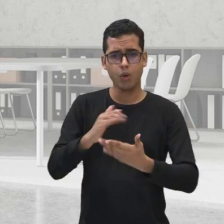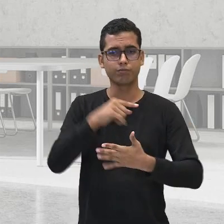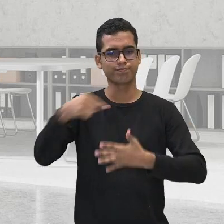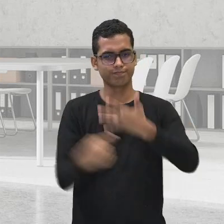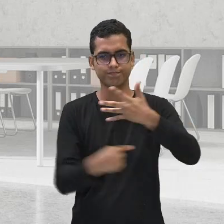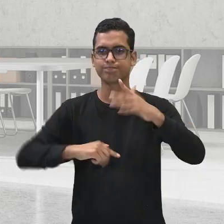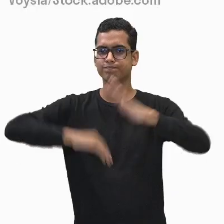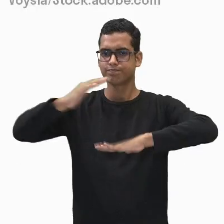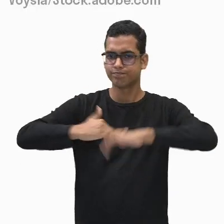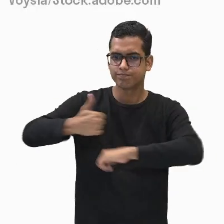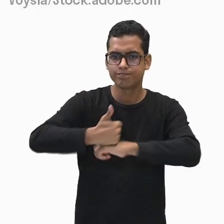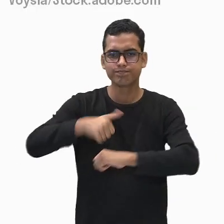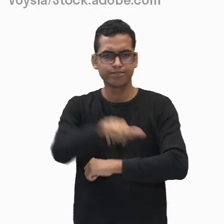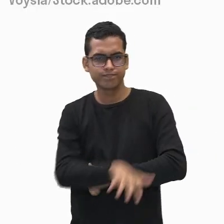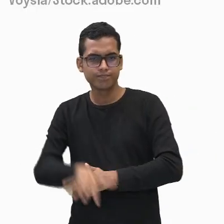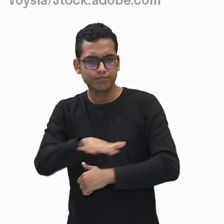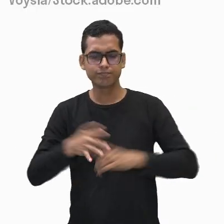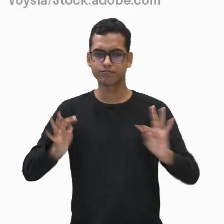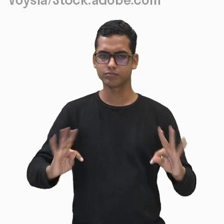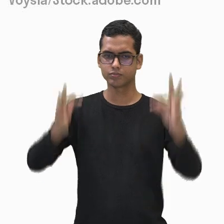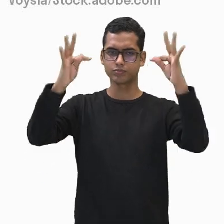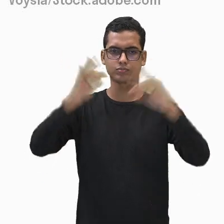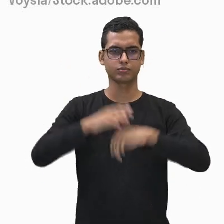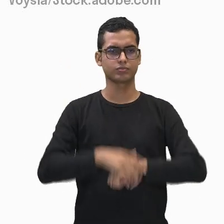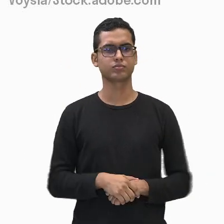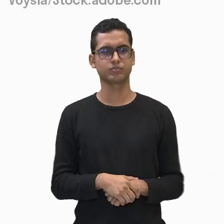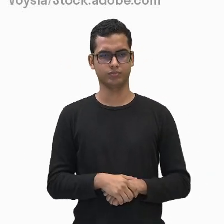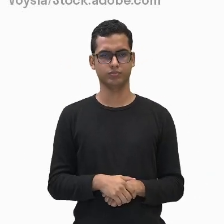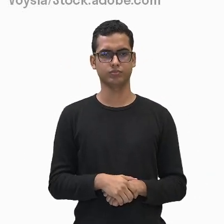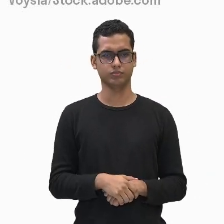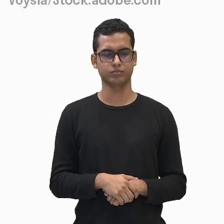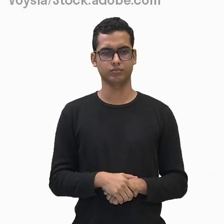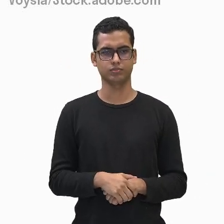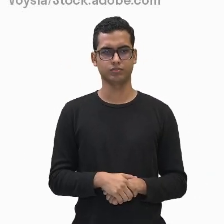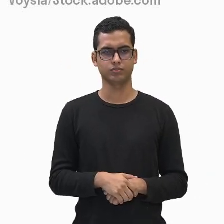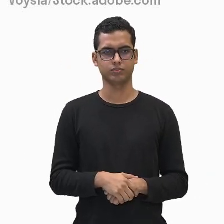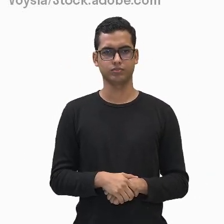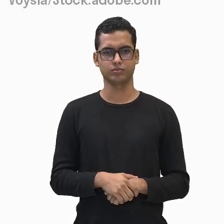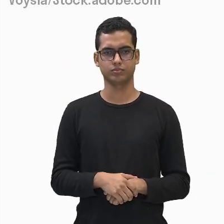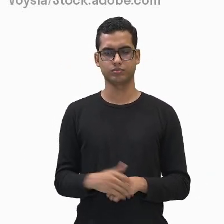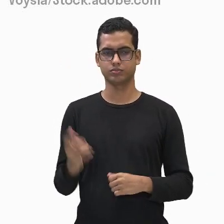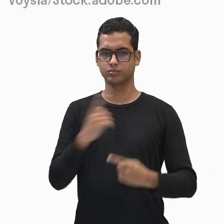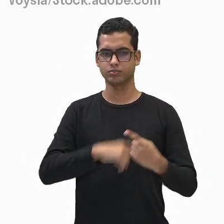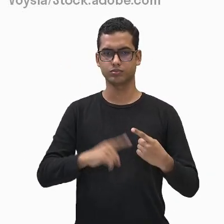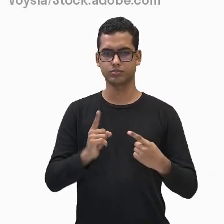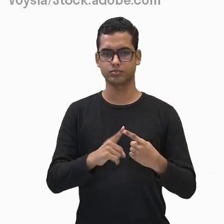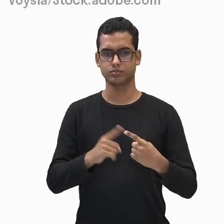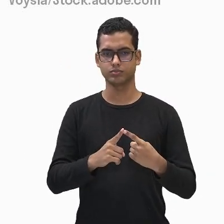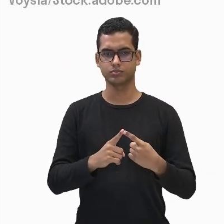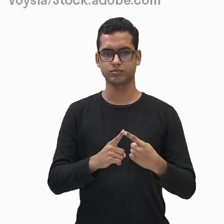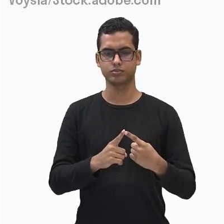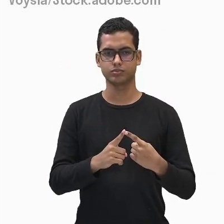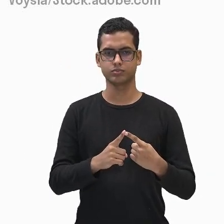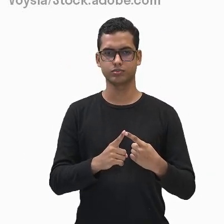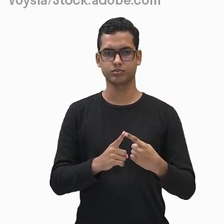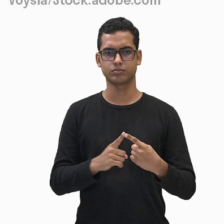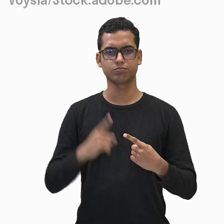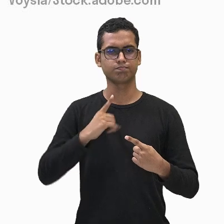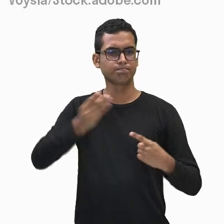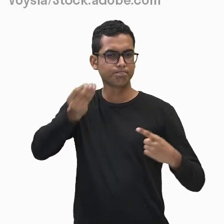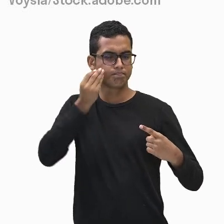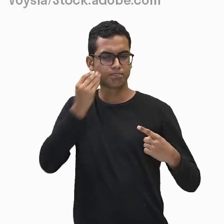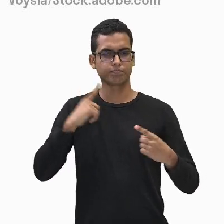São profissionais da tecnologia. Temos os provadores de software, que são os que fazem os